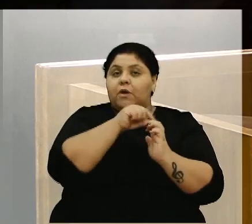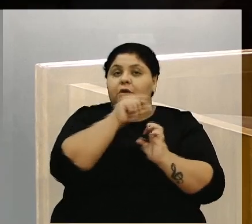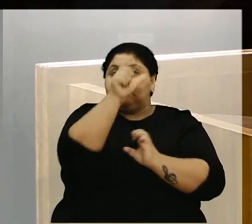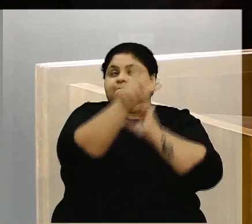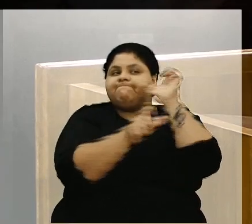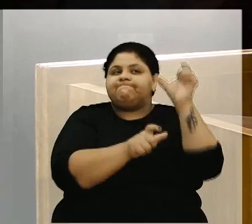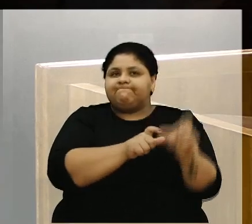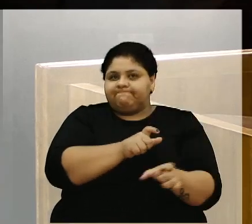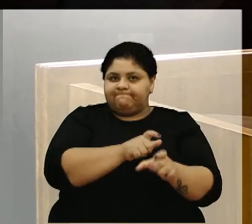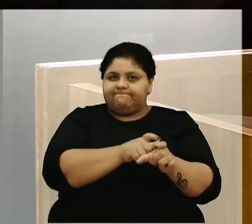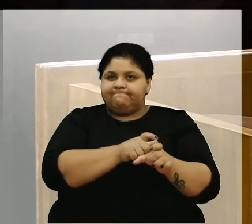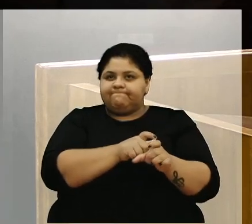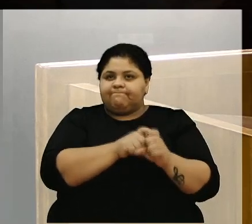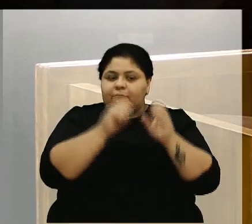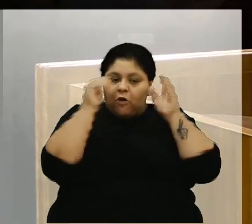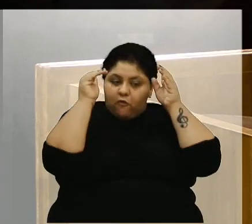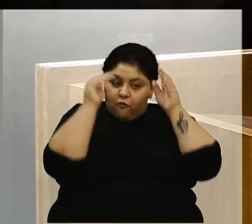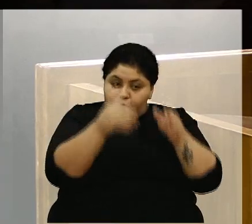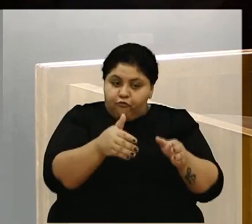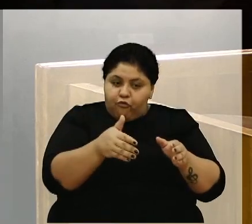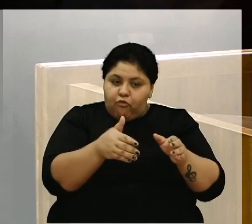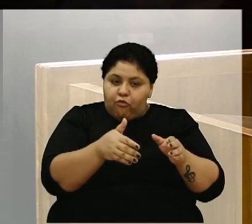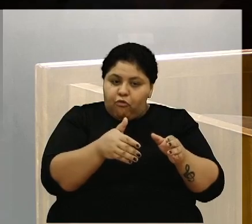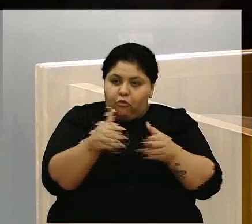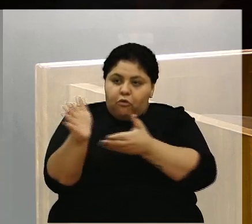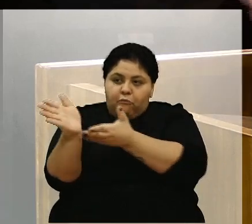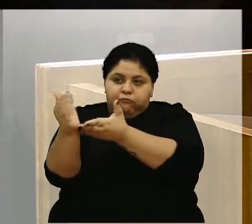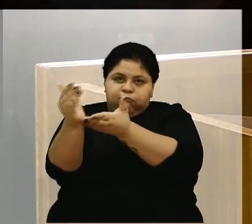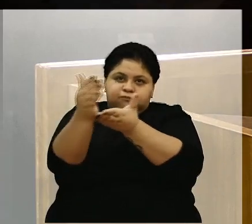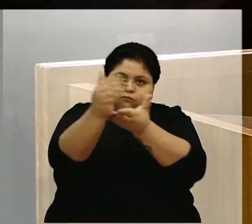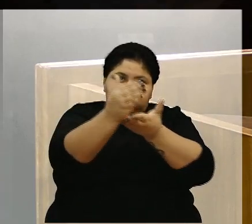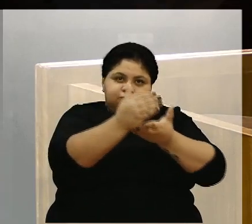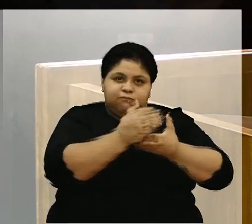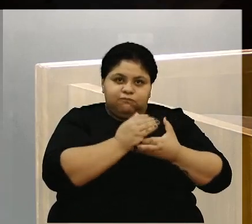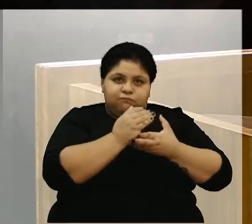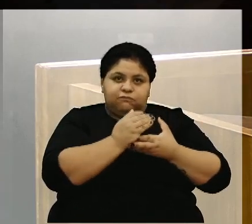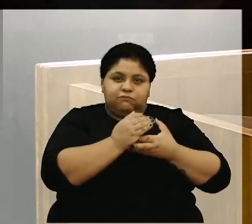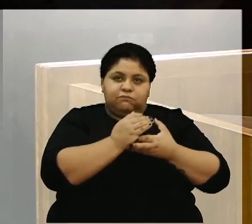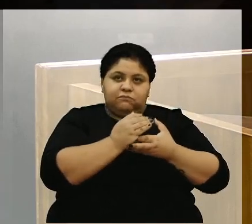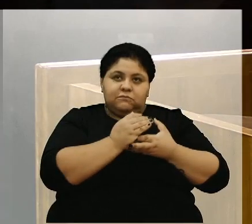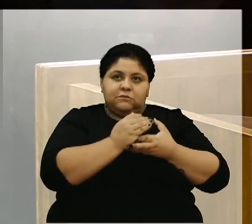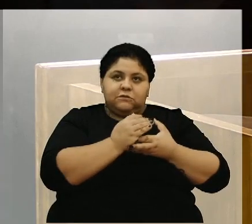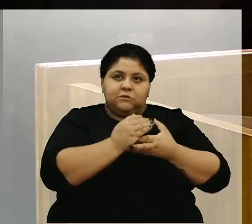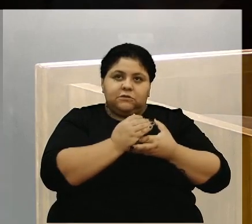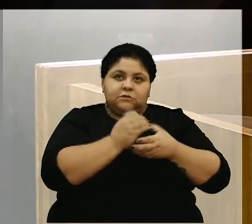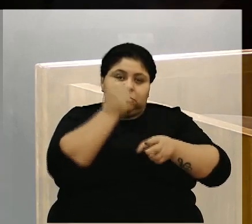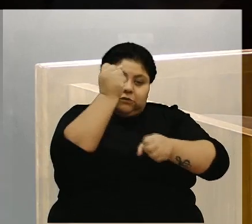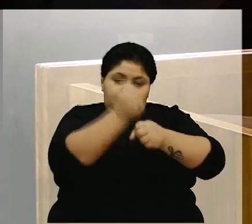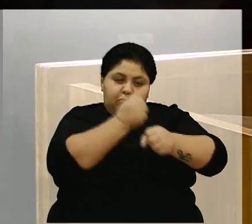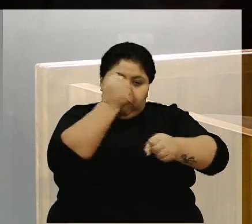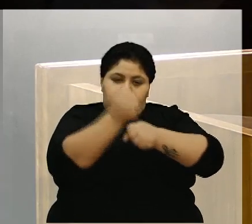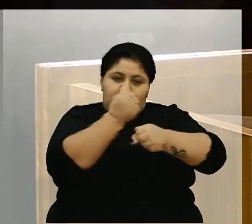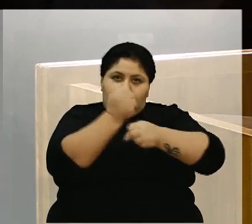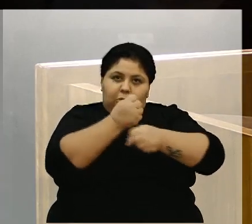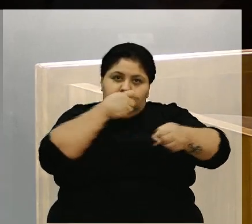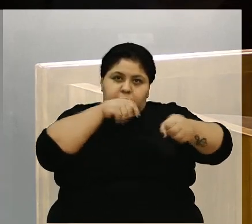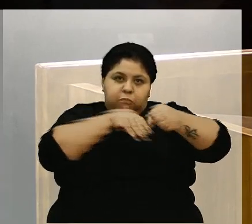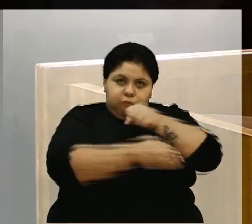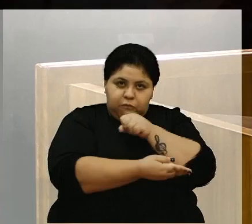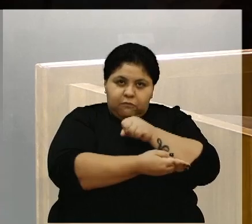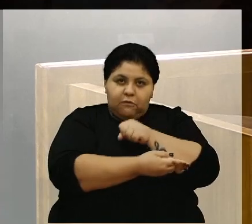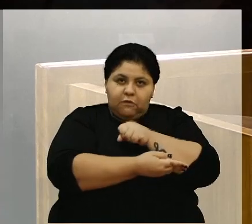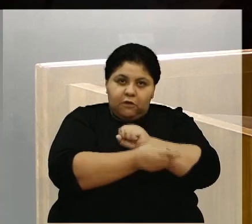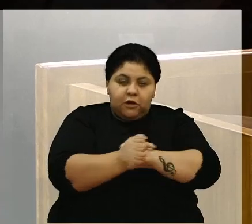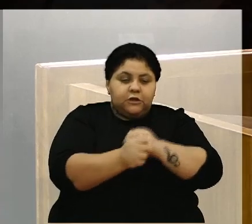se engajarem na arrecadação de materiais para o banco social, que além de todo o esforço da prefeitura que está fazendo